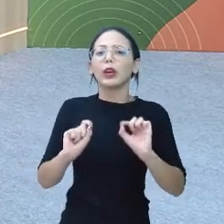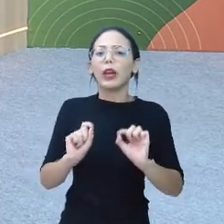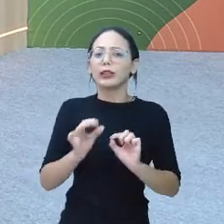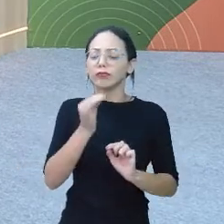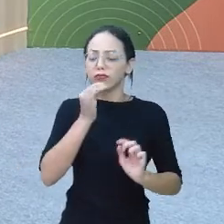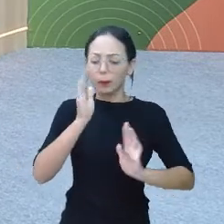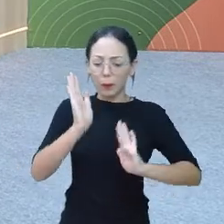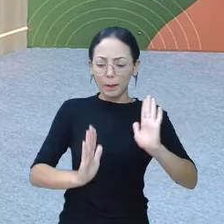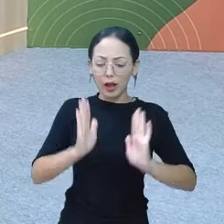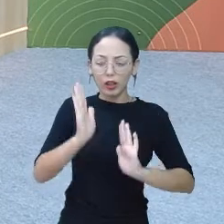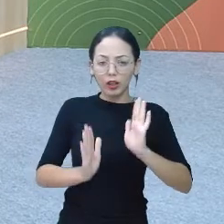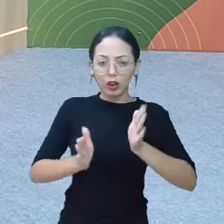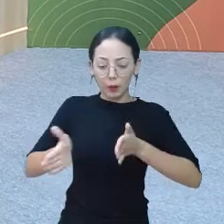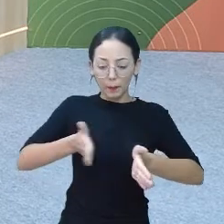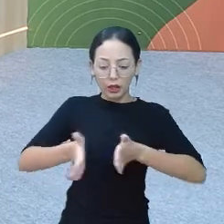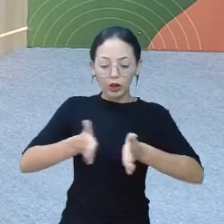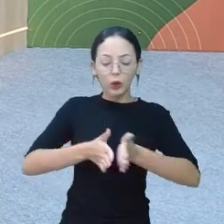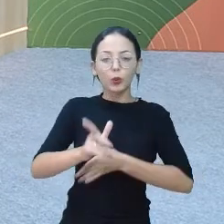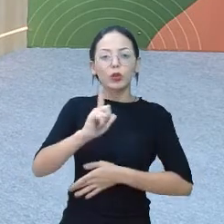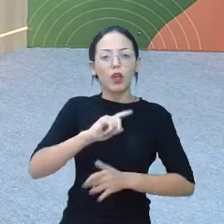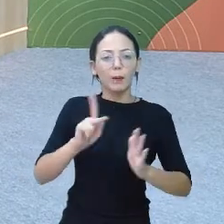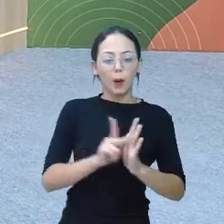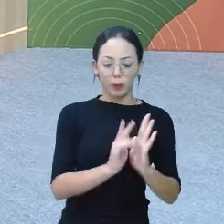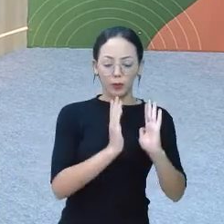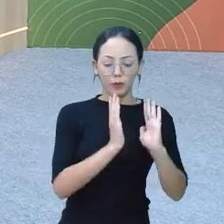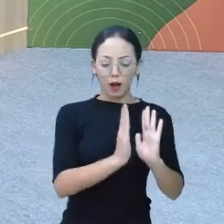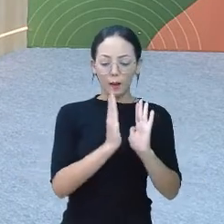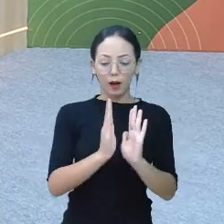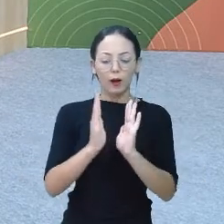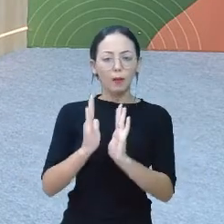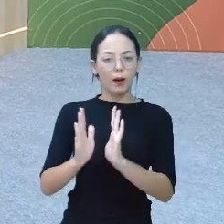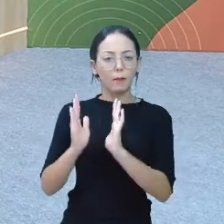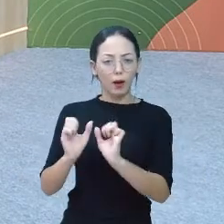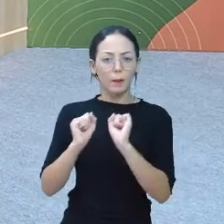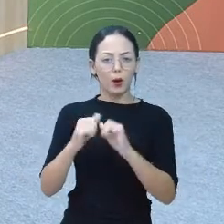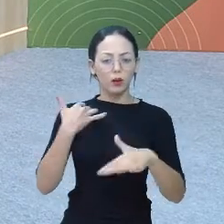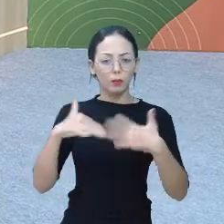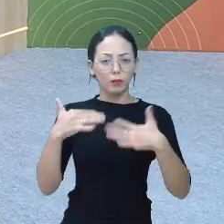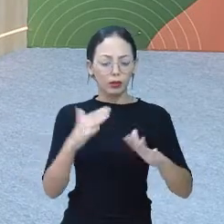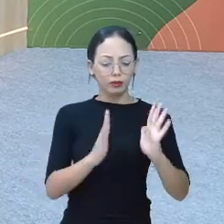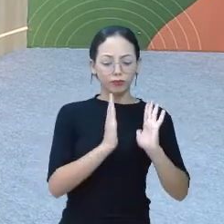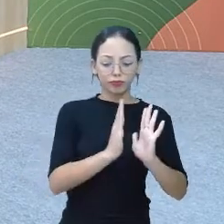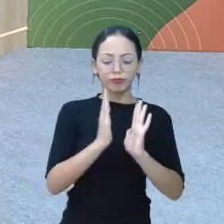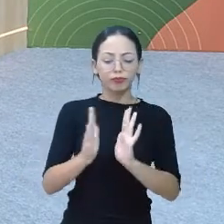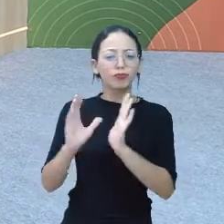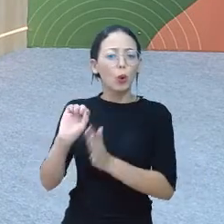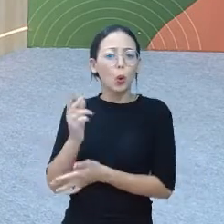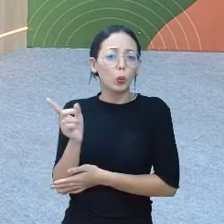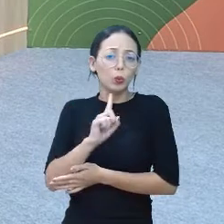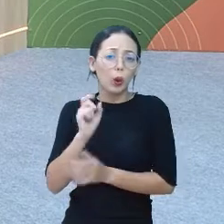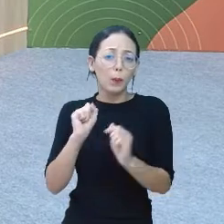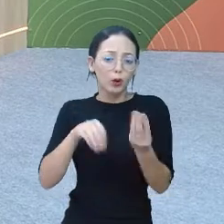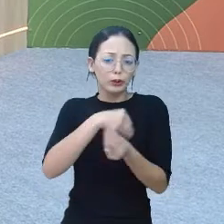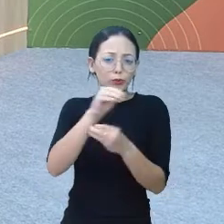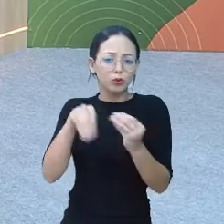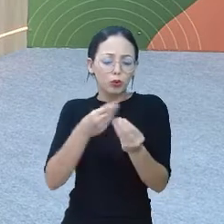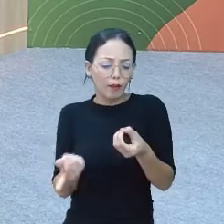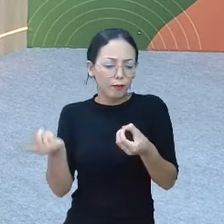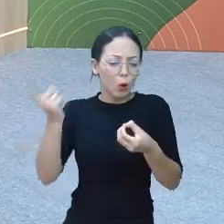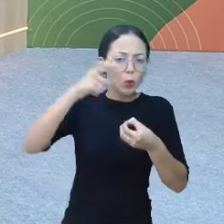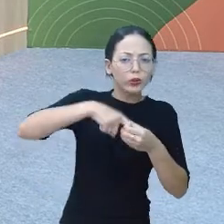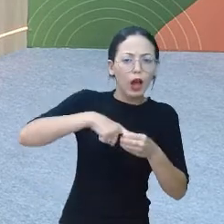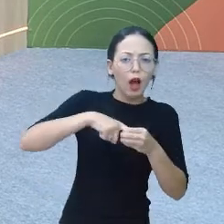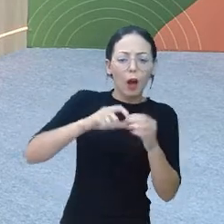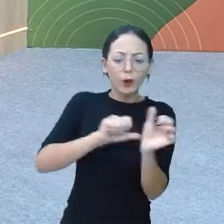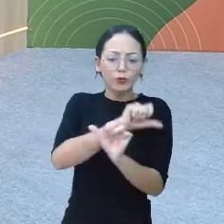pode existir de ordem cronológica, as ações podem acontecer de ordem cronológica ou não. Eu posso voltar no tempo, de repente,